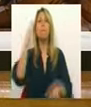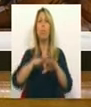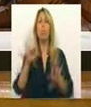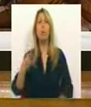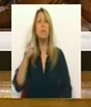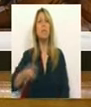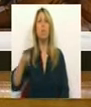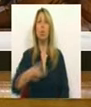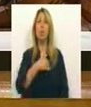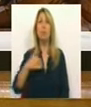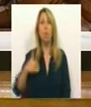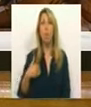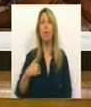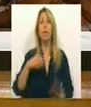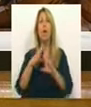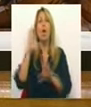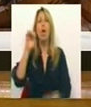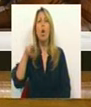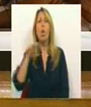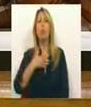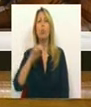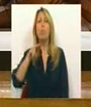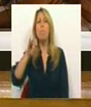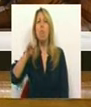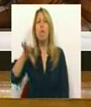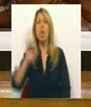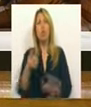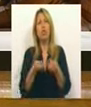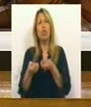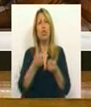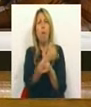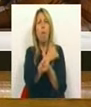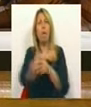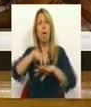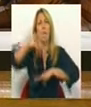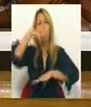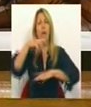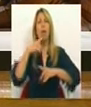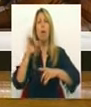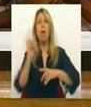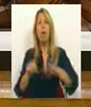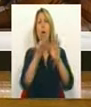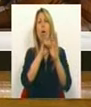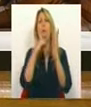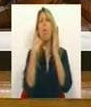seguro de saúde, condomínios, conhecimento oficioso da prescrição,